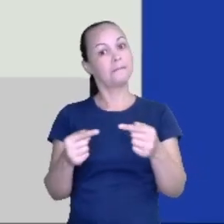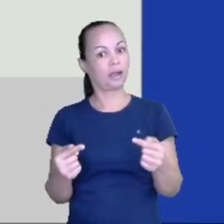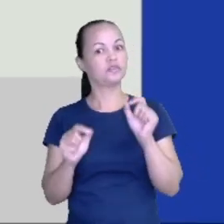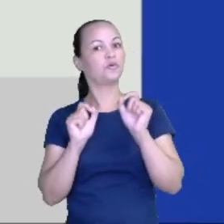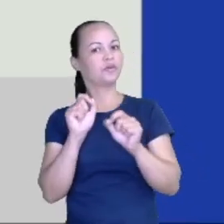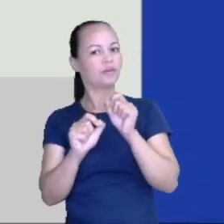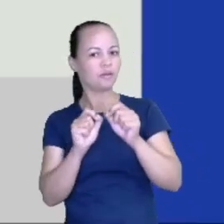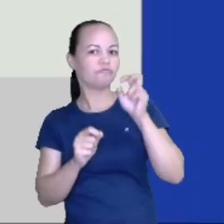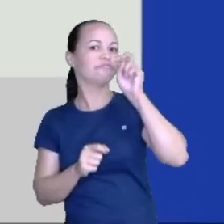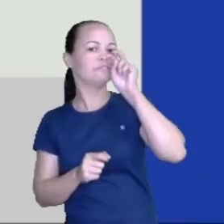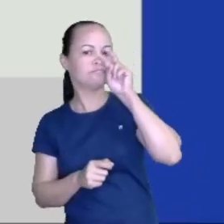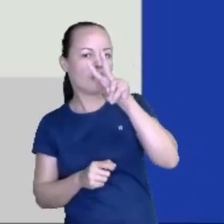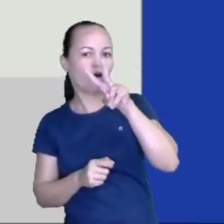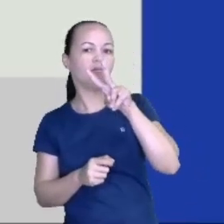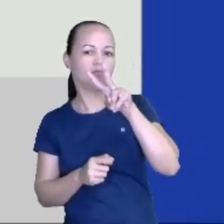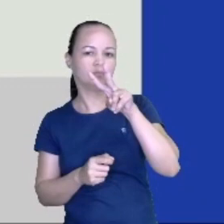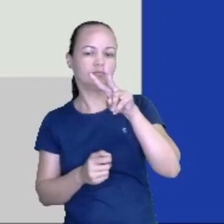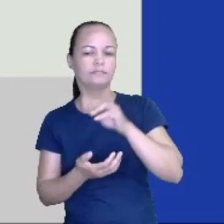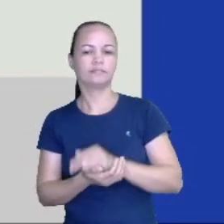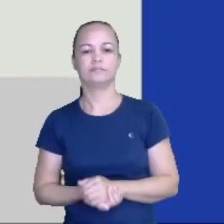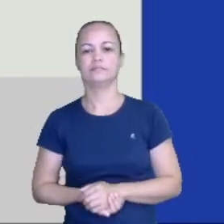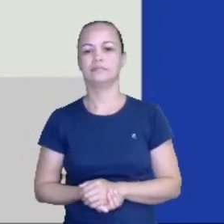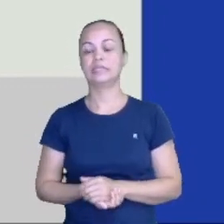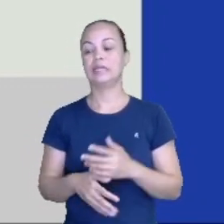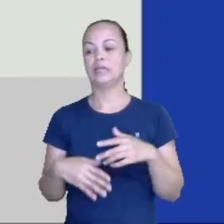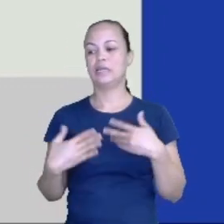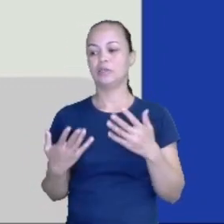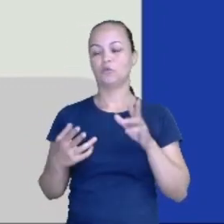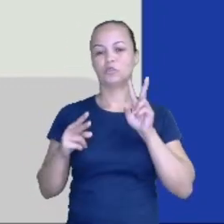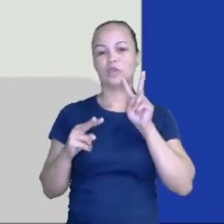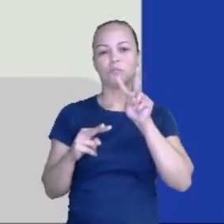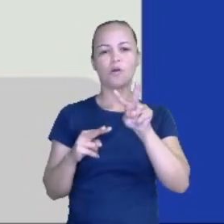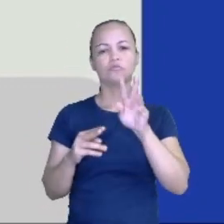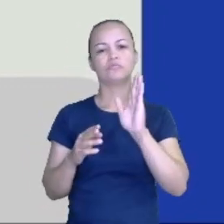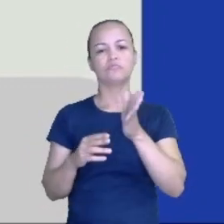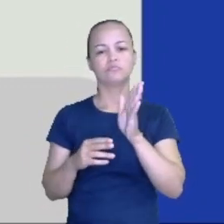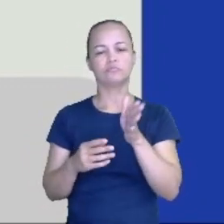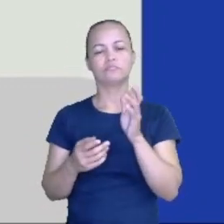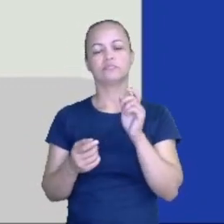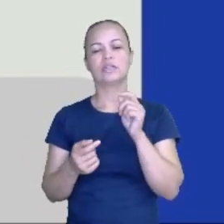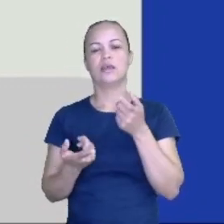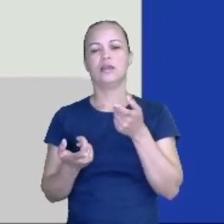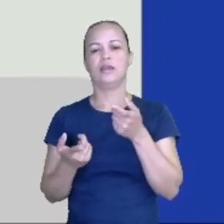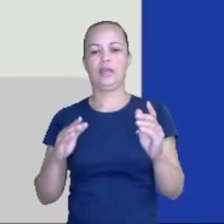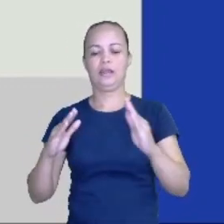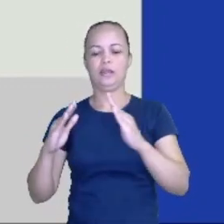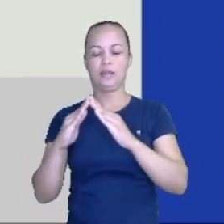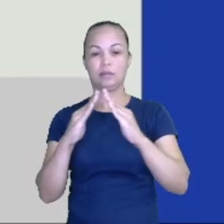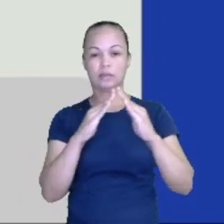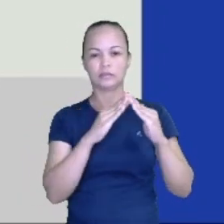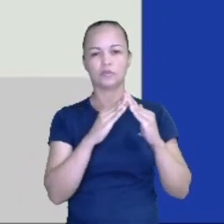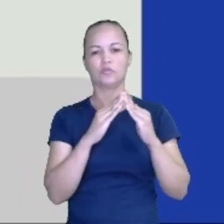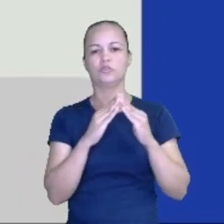Casas simples, como eu mostrei no início a vocês. Olha aí, ó, habitações